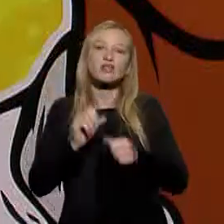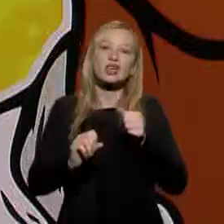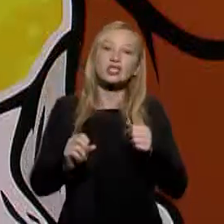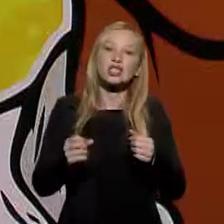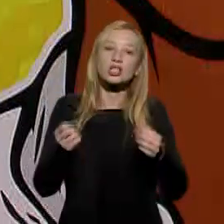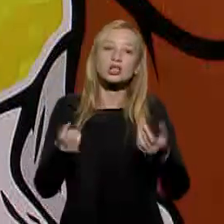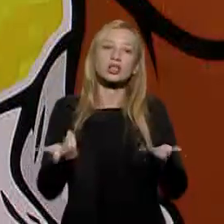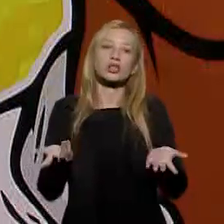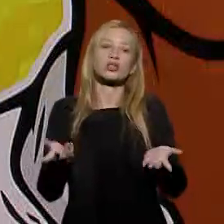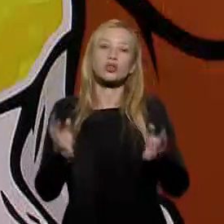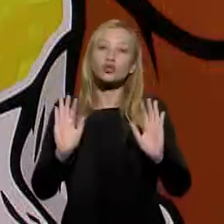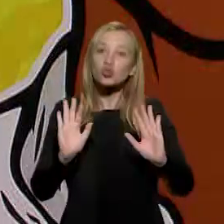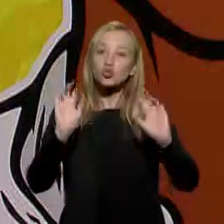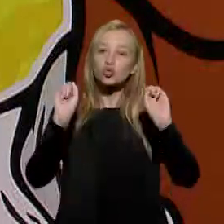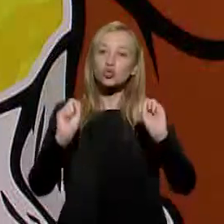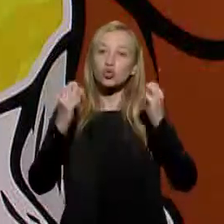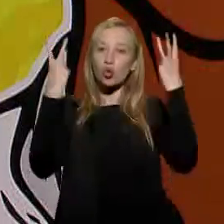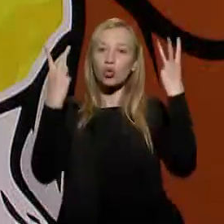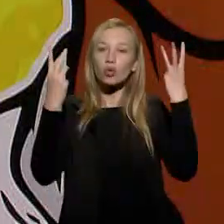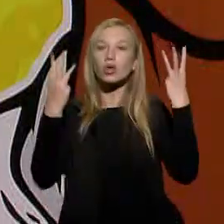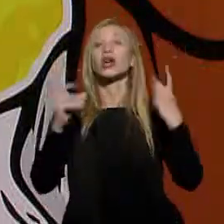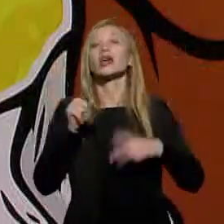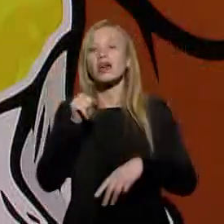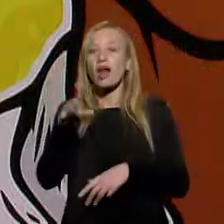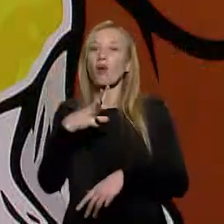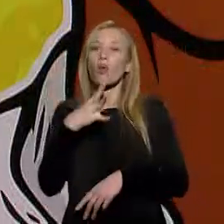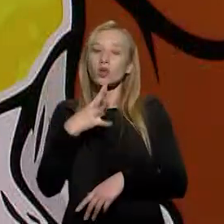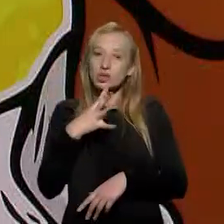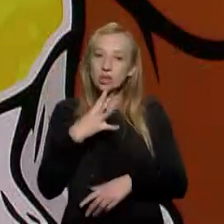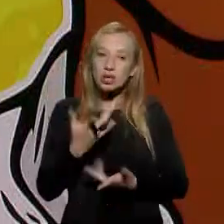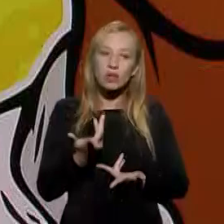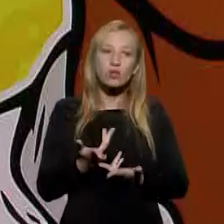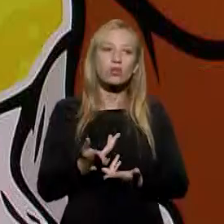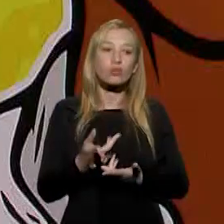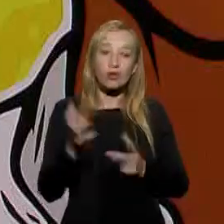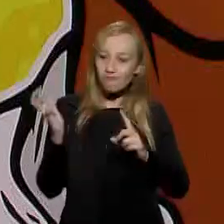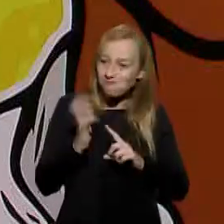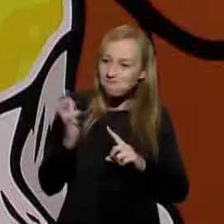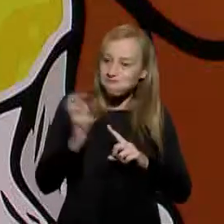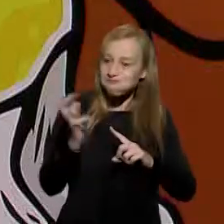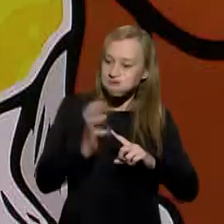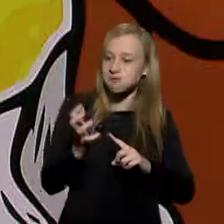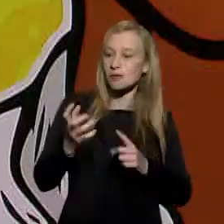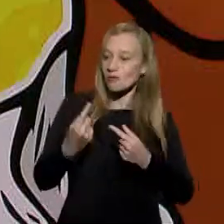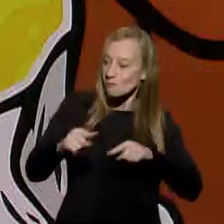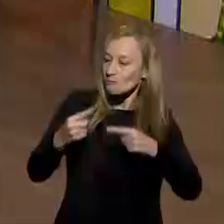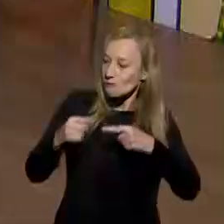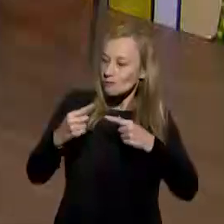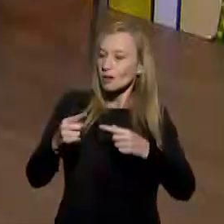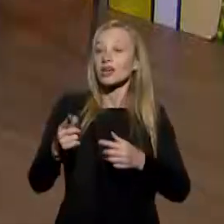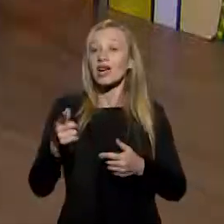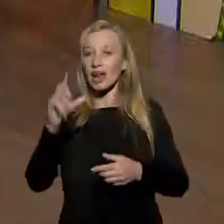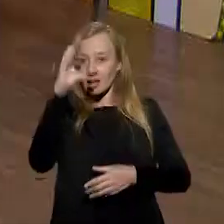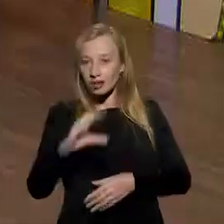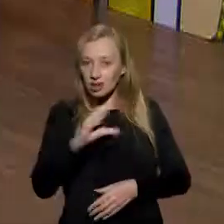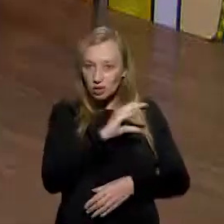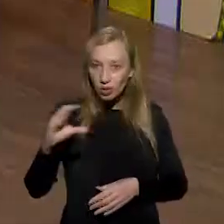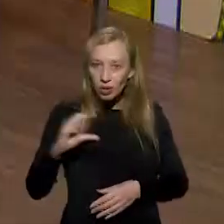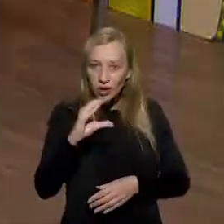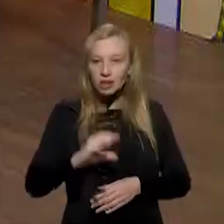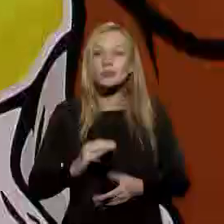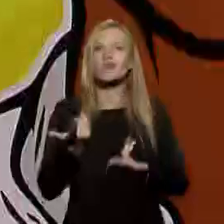faziam shows etc e ela conseguiu né dizem que ela atazanava realmente é muito católica